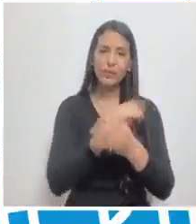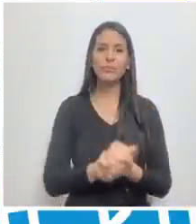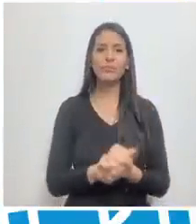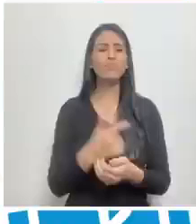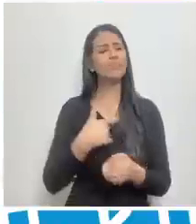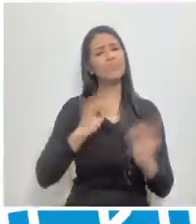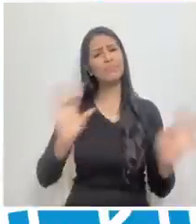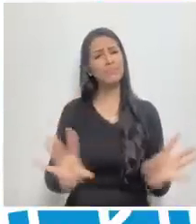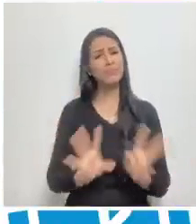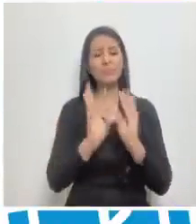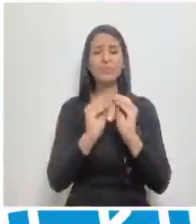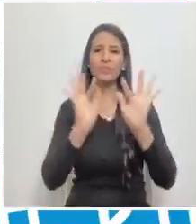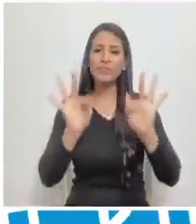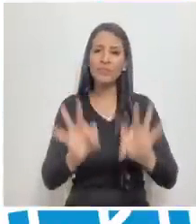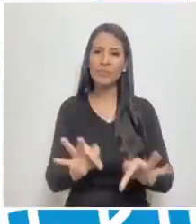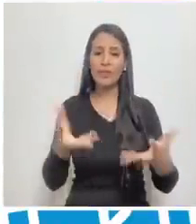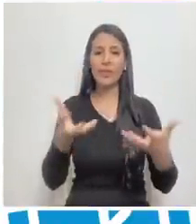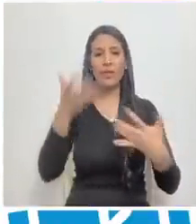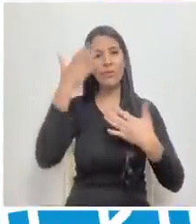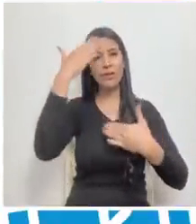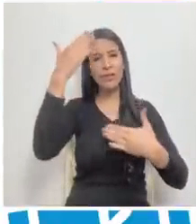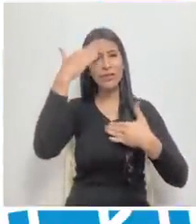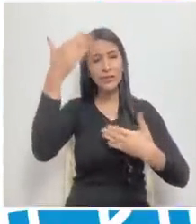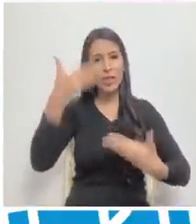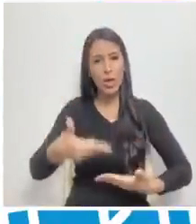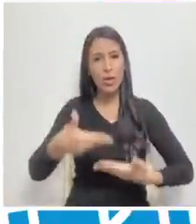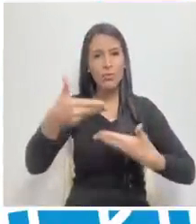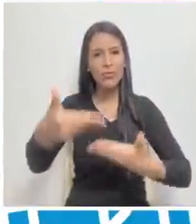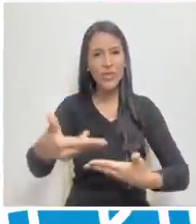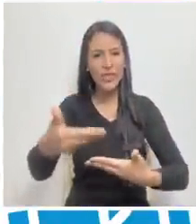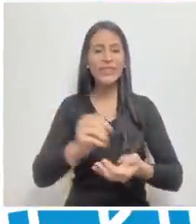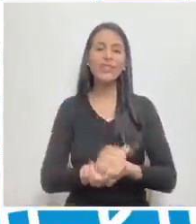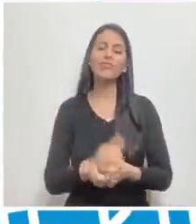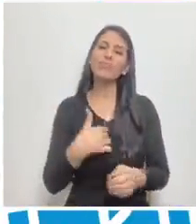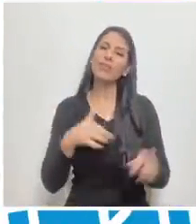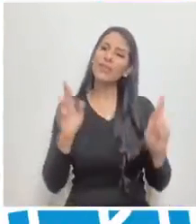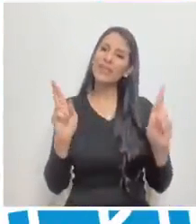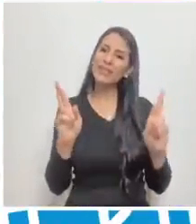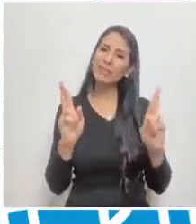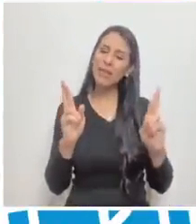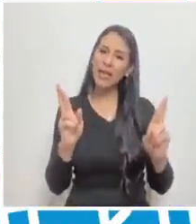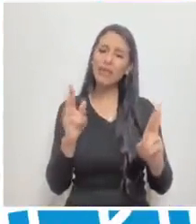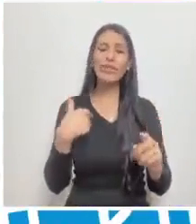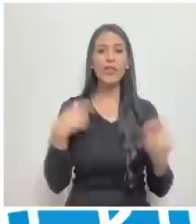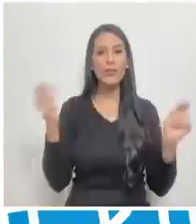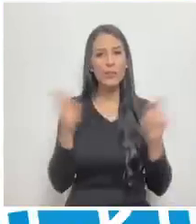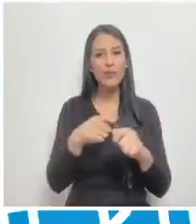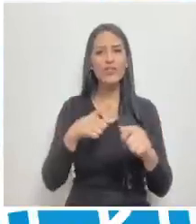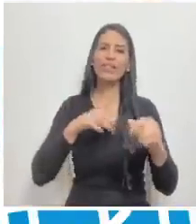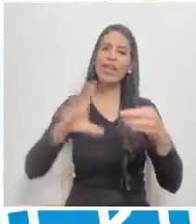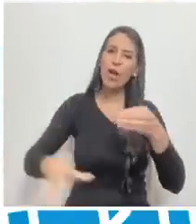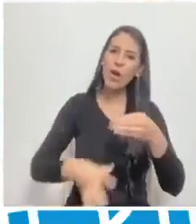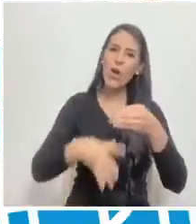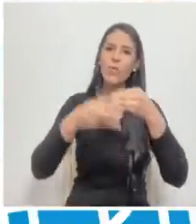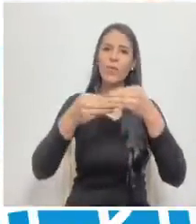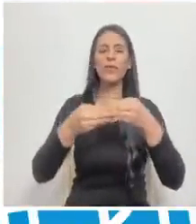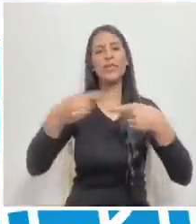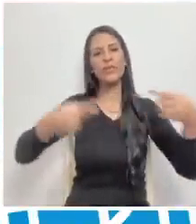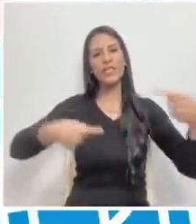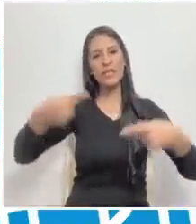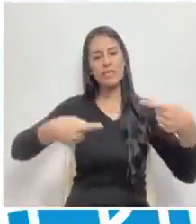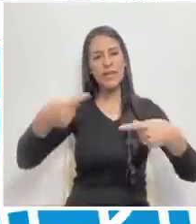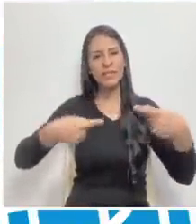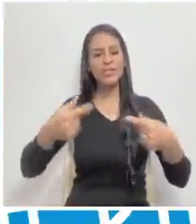Eu quero agradecer o convite mais uma vez e espero ter contribuído para o debate. Obrigado.